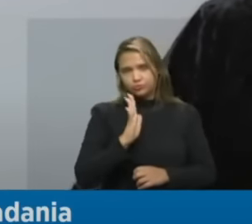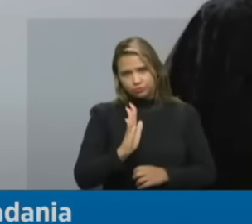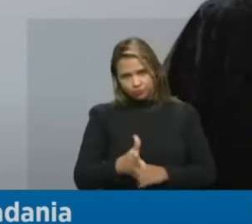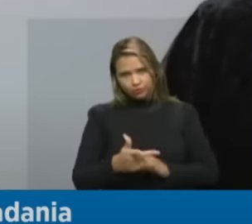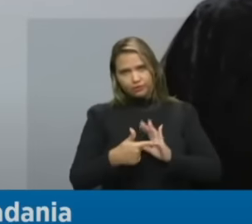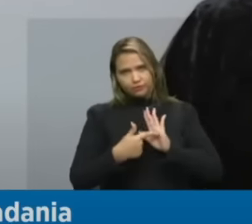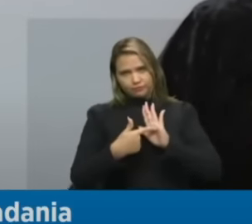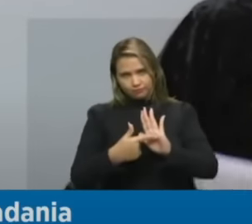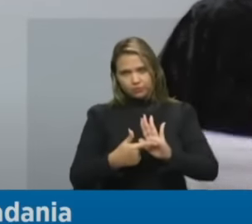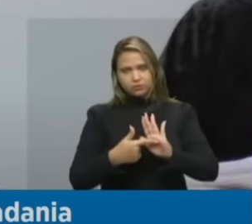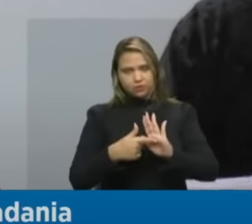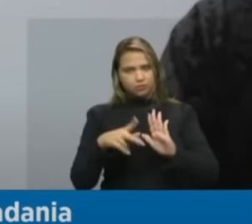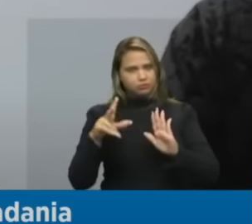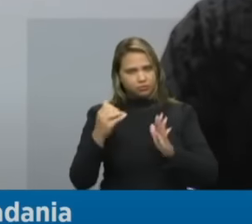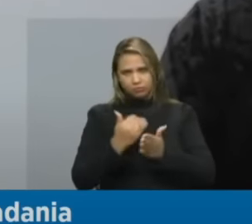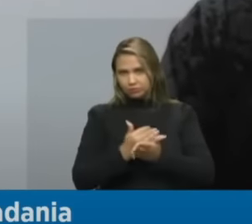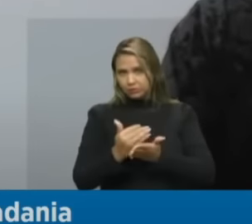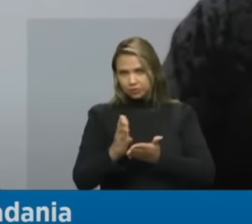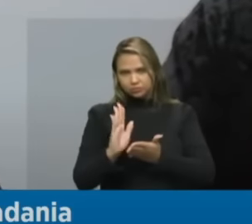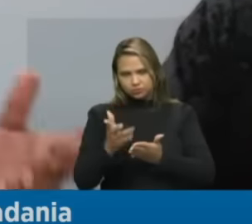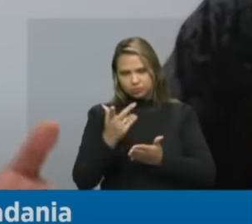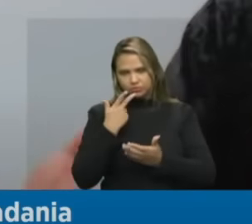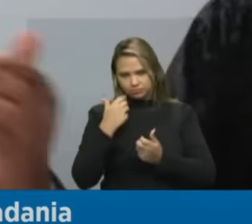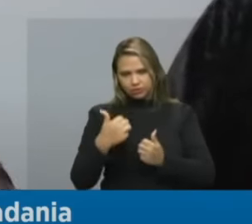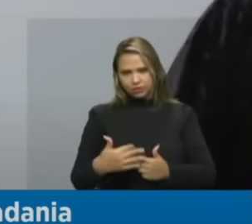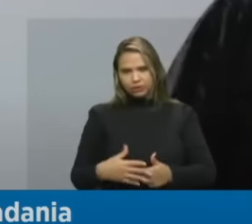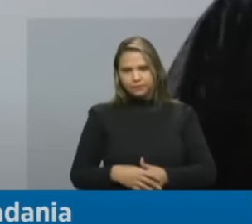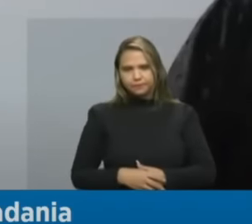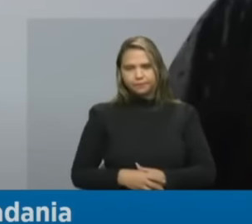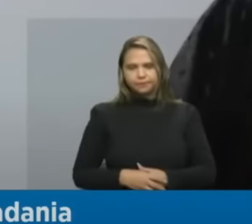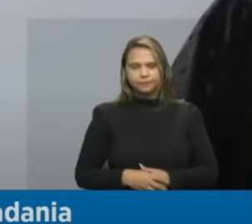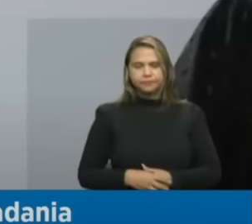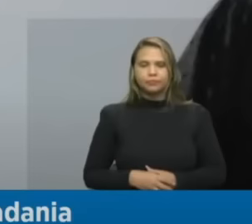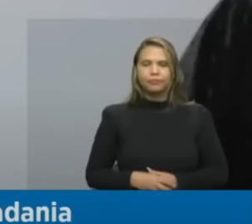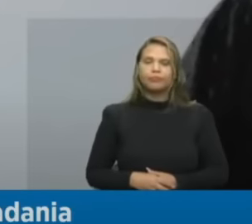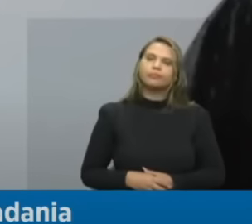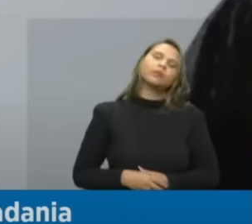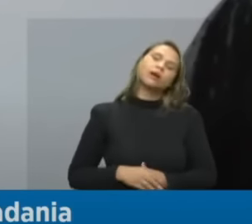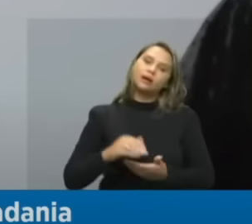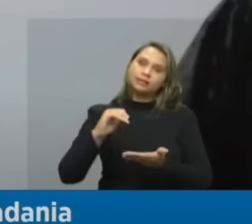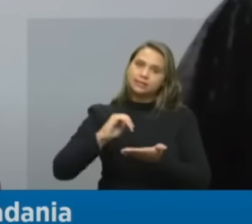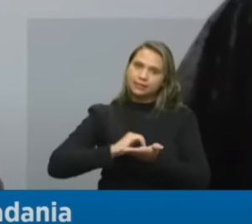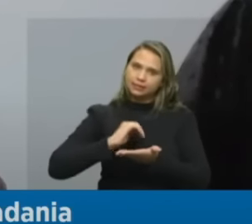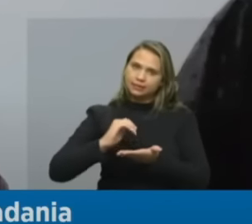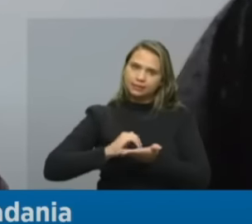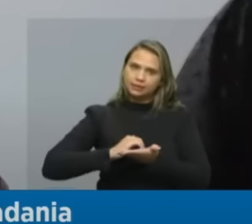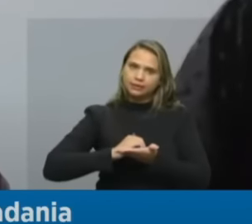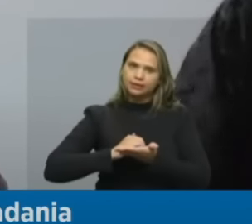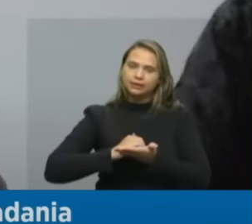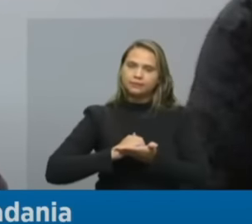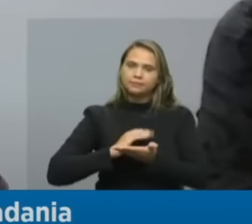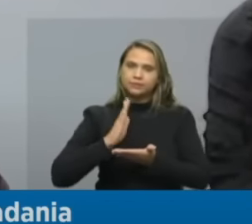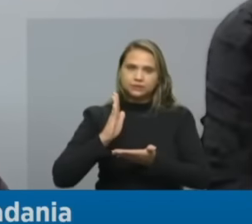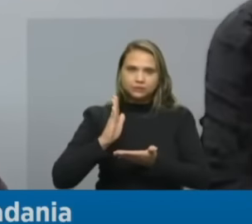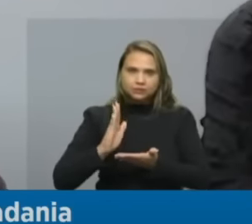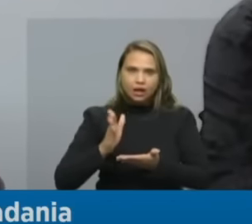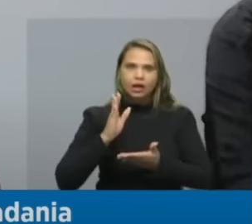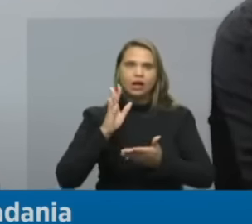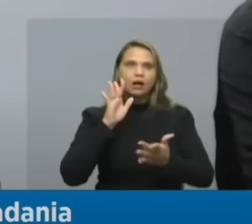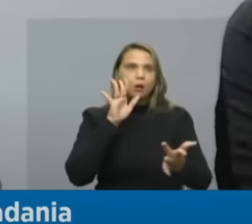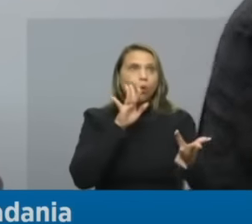no início em relação a isso. E, como já foi dito, a secretaria já contatou a ANS,